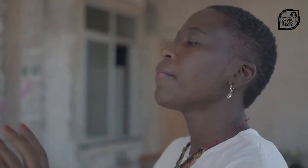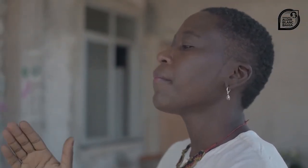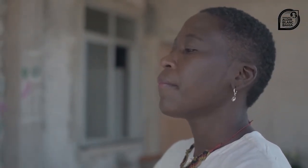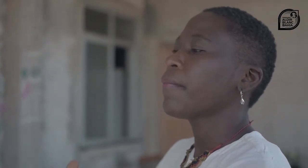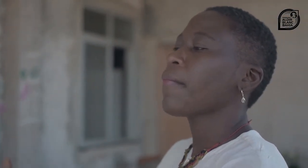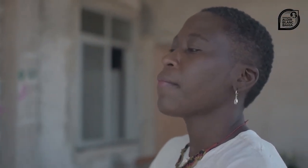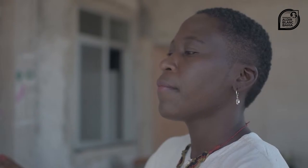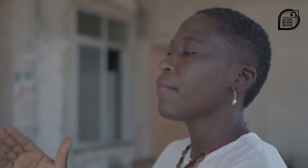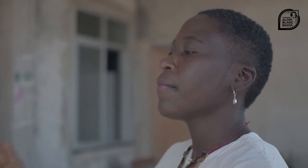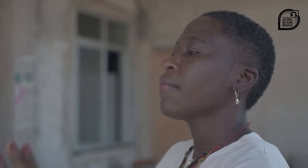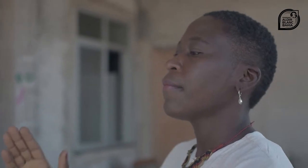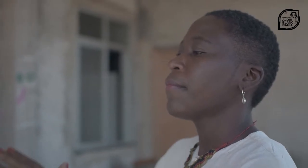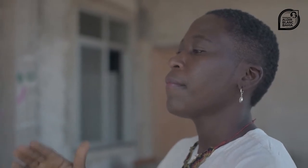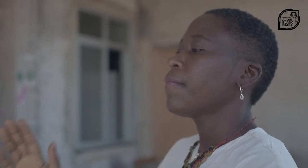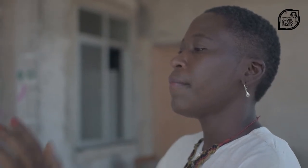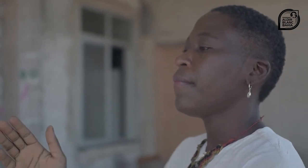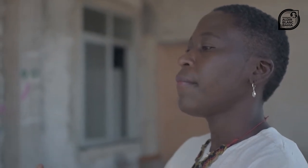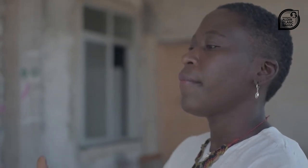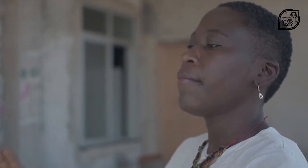né?